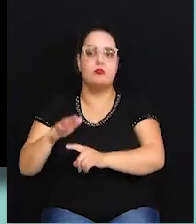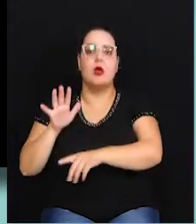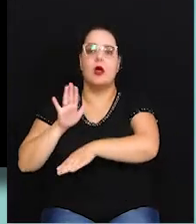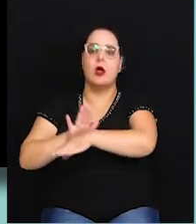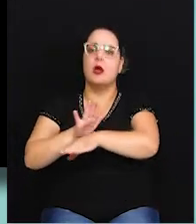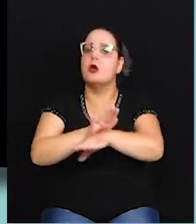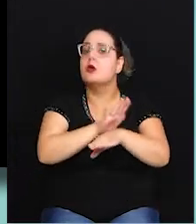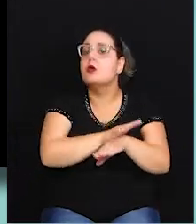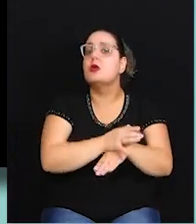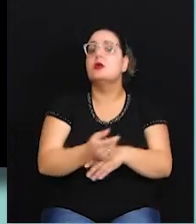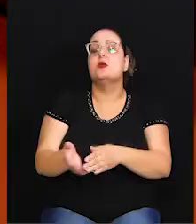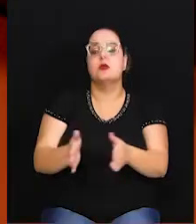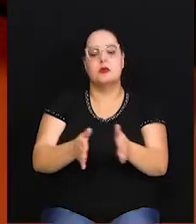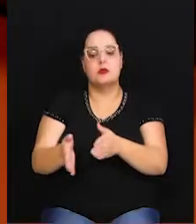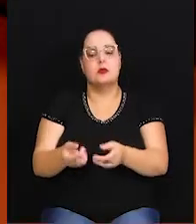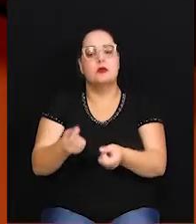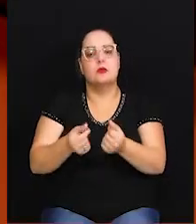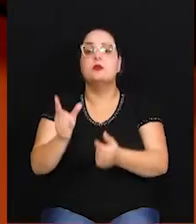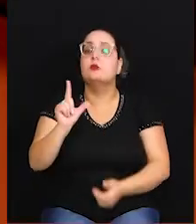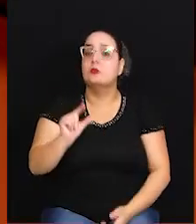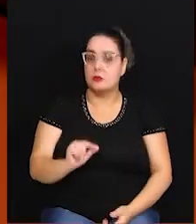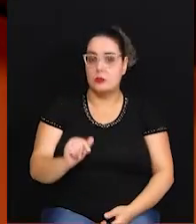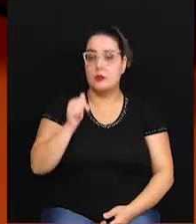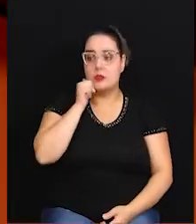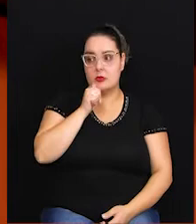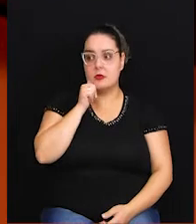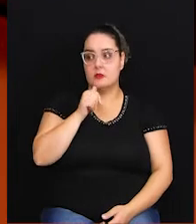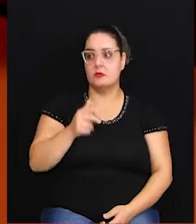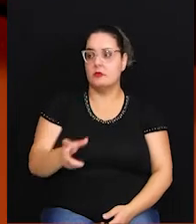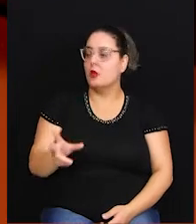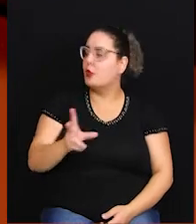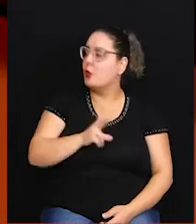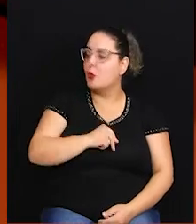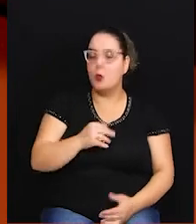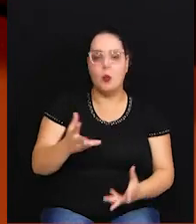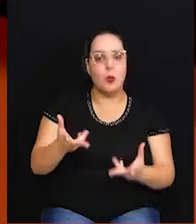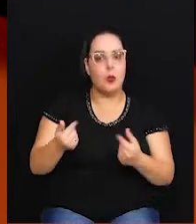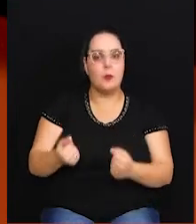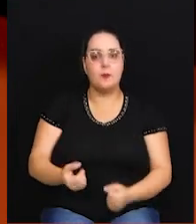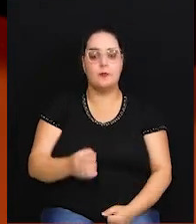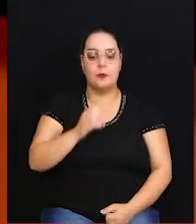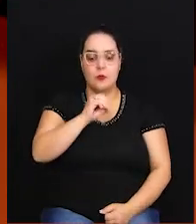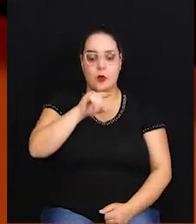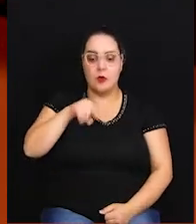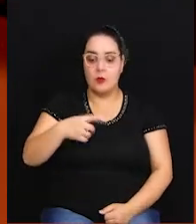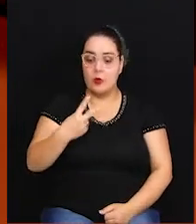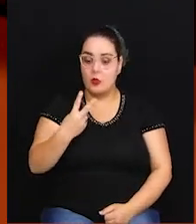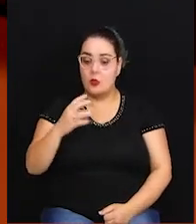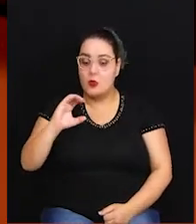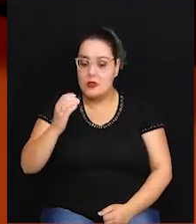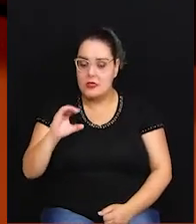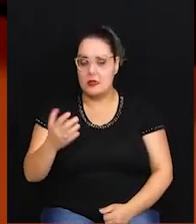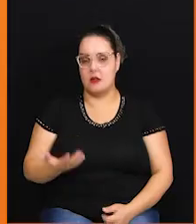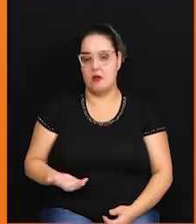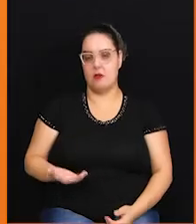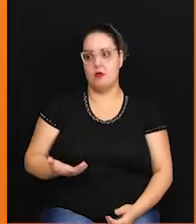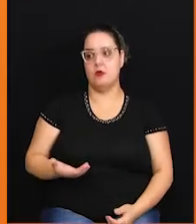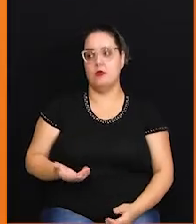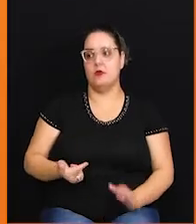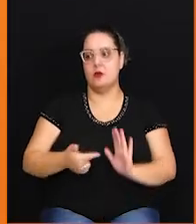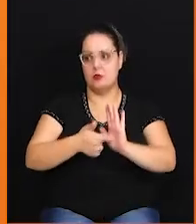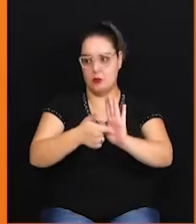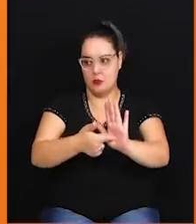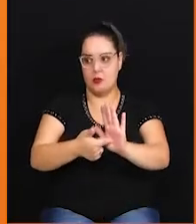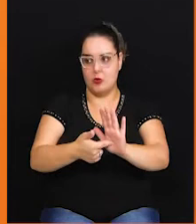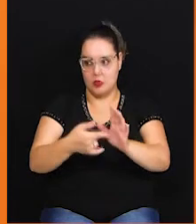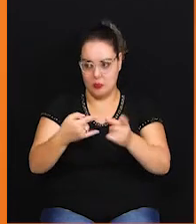seja acessível e de baixo custo para essas mulheres. Gente, que incrível. 2 centavos, né? Laura, você mostrou